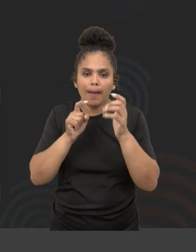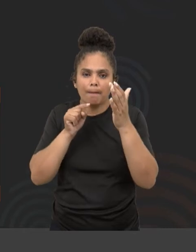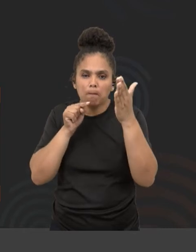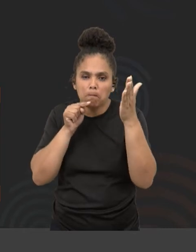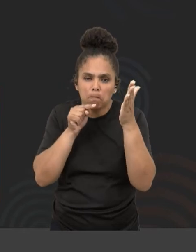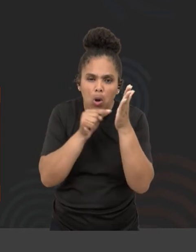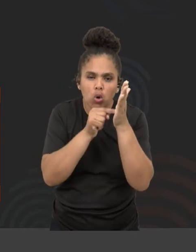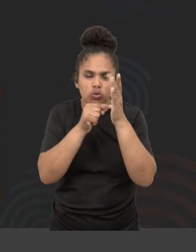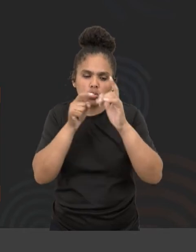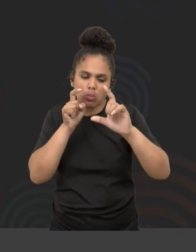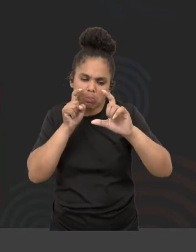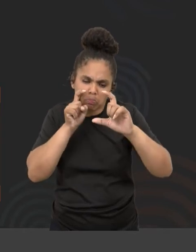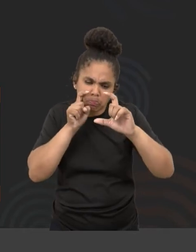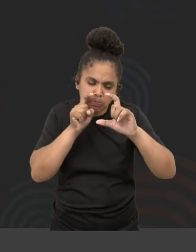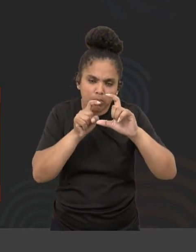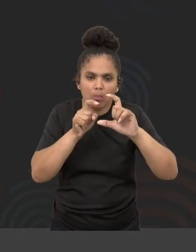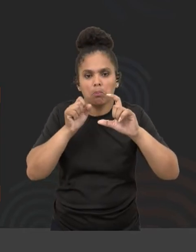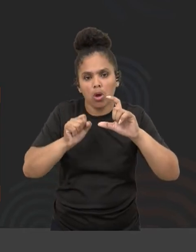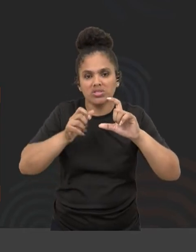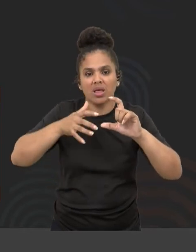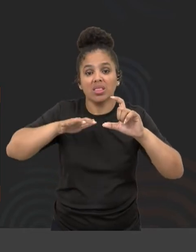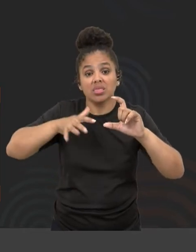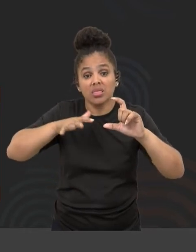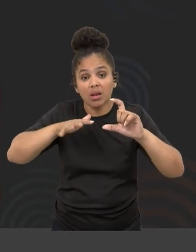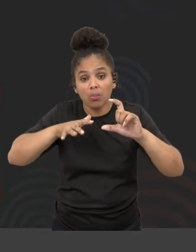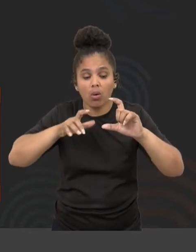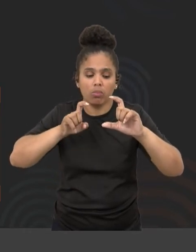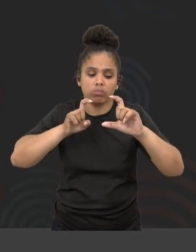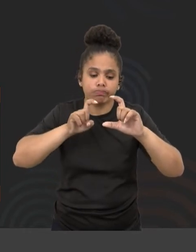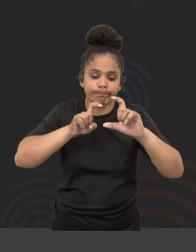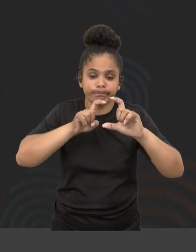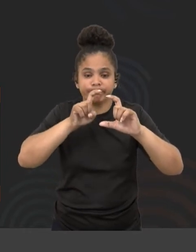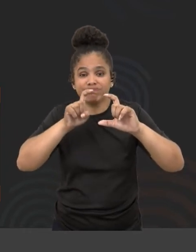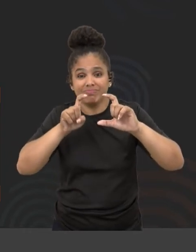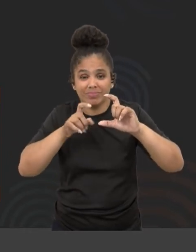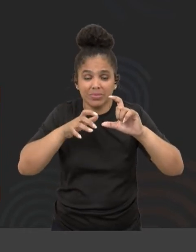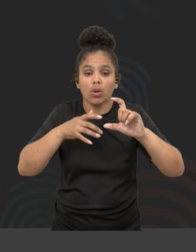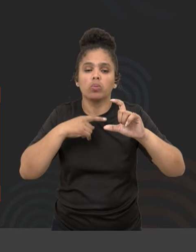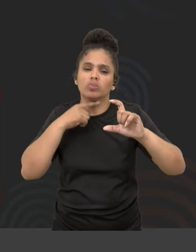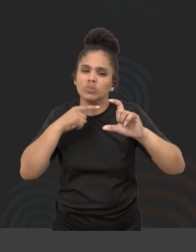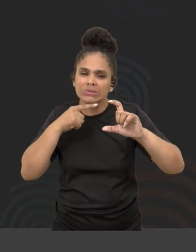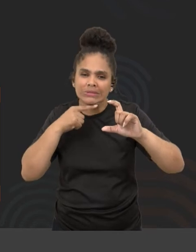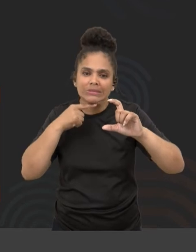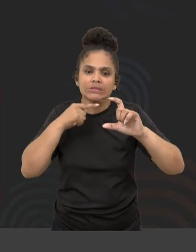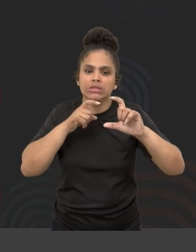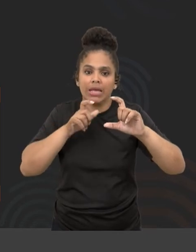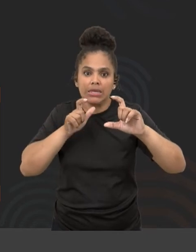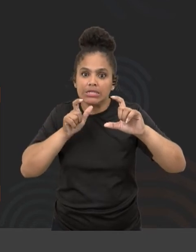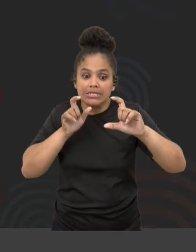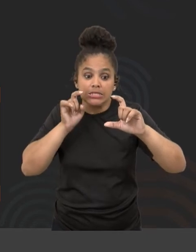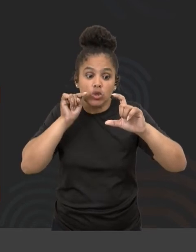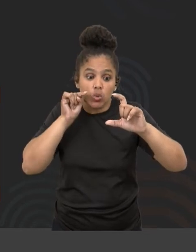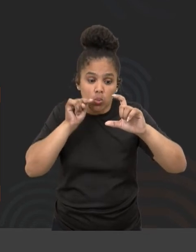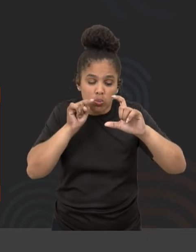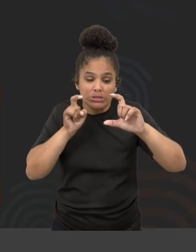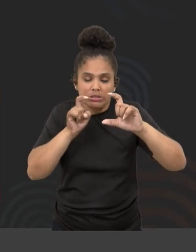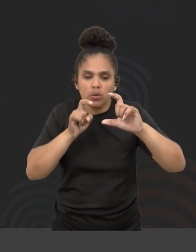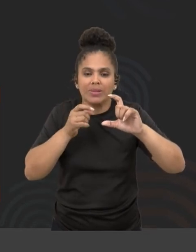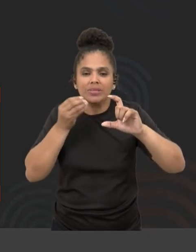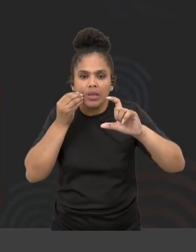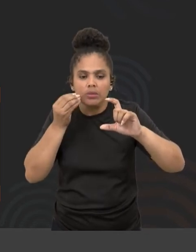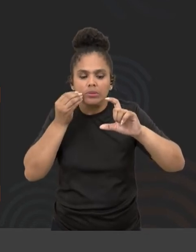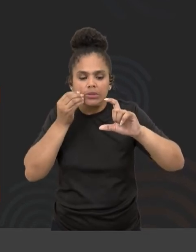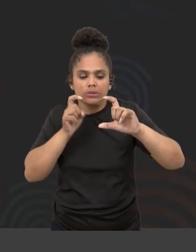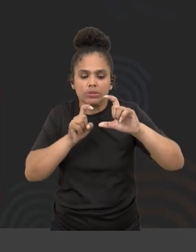eu posso estar tremendo por algum motivo, e aí quando eu tento clicar, eu não